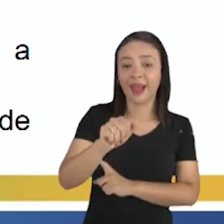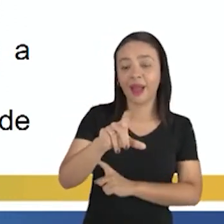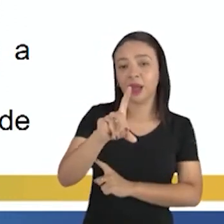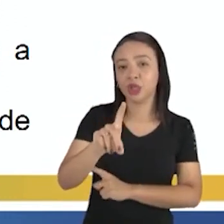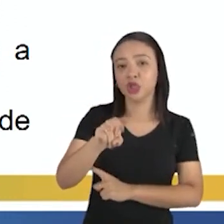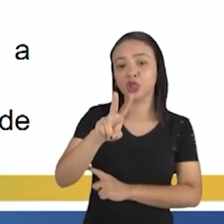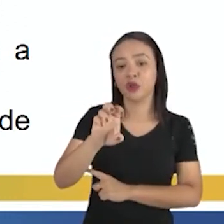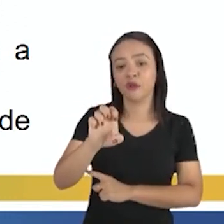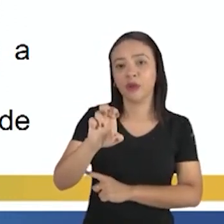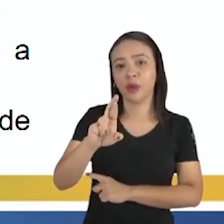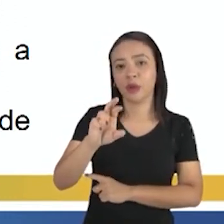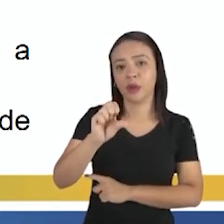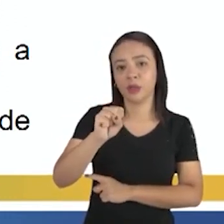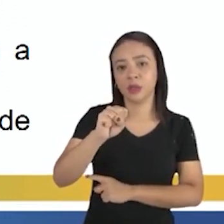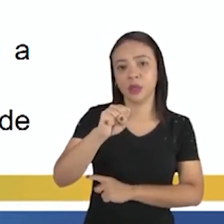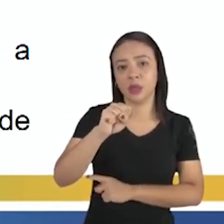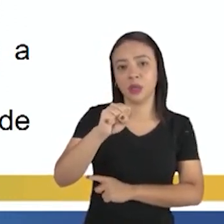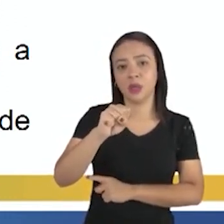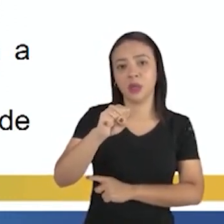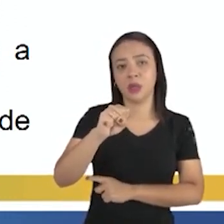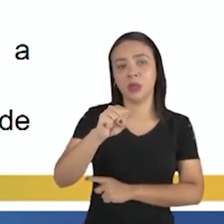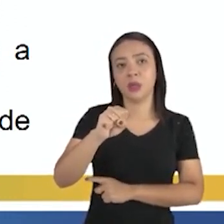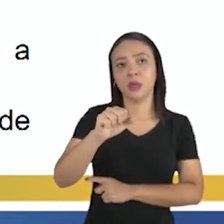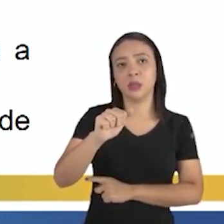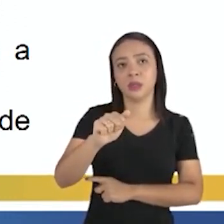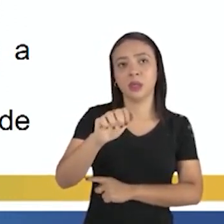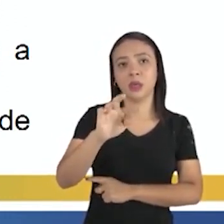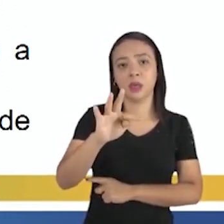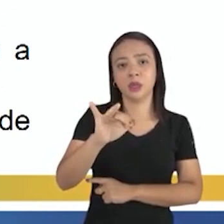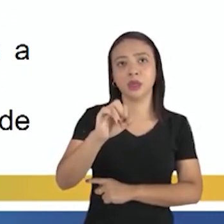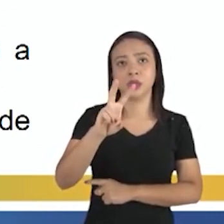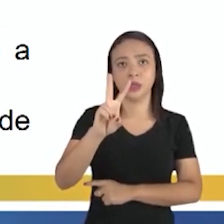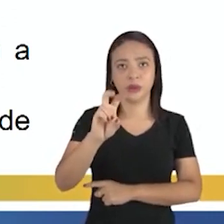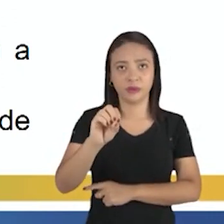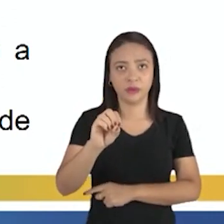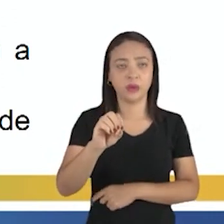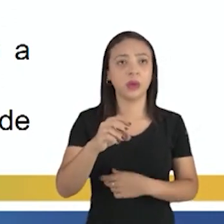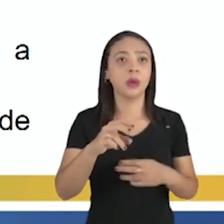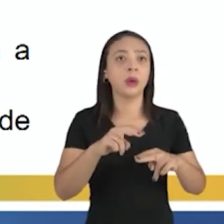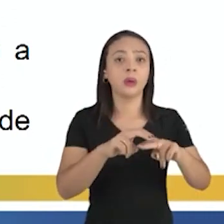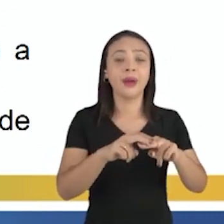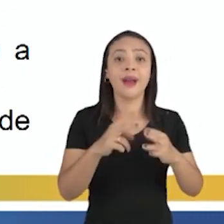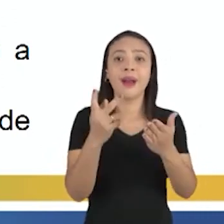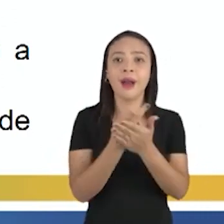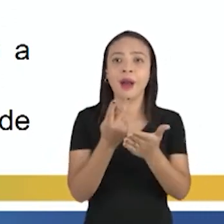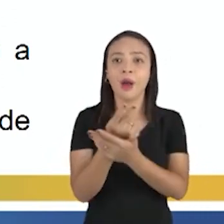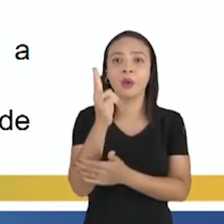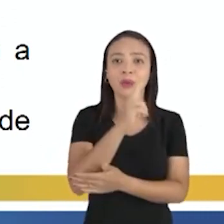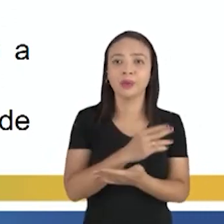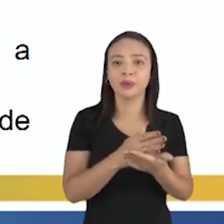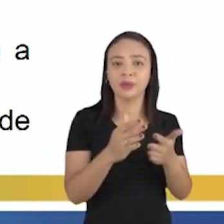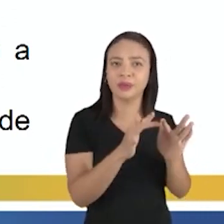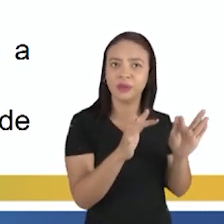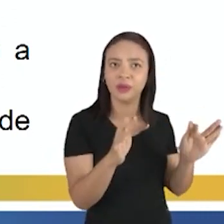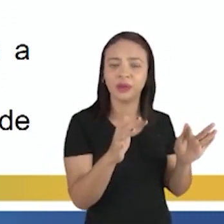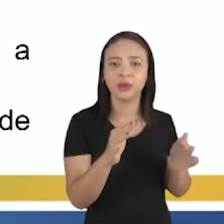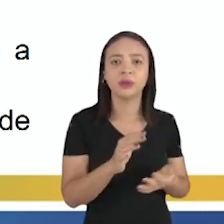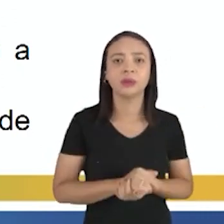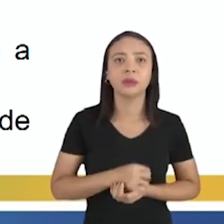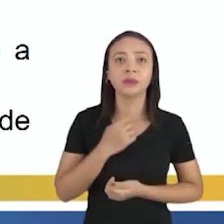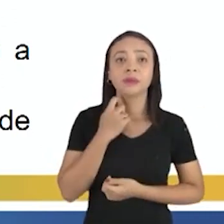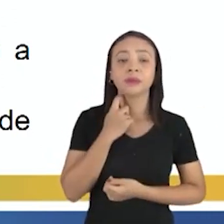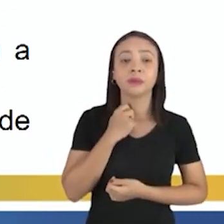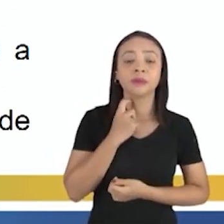adversativa, ok? Ocupa uma posição fixa, sendo inadequado seu uso na abertura da frase.